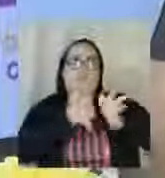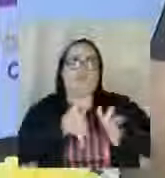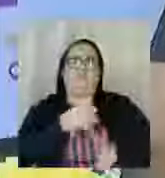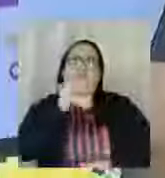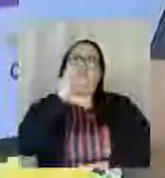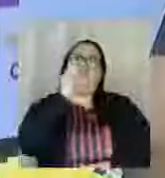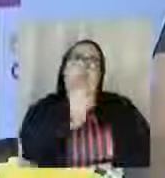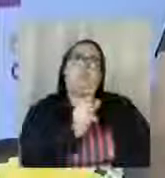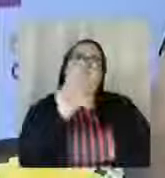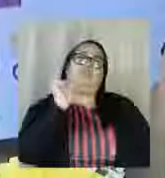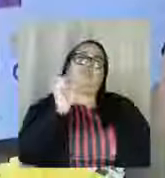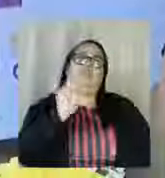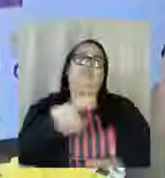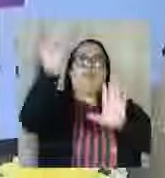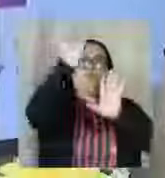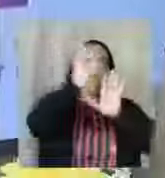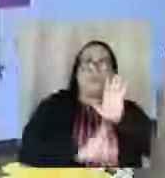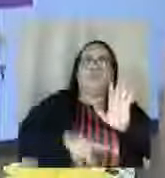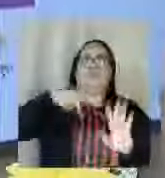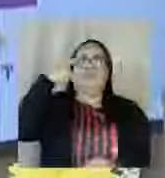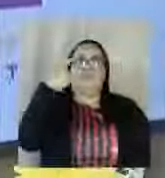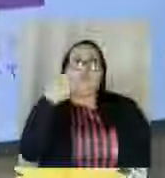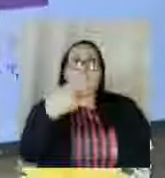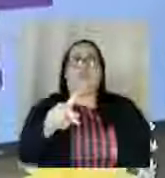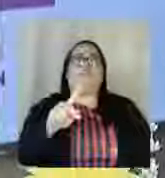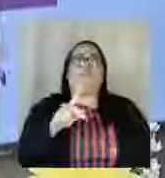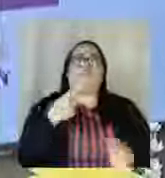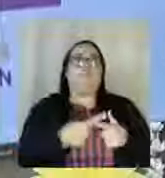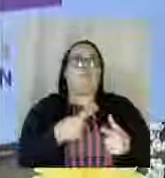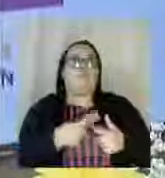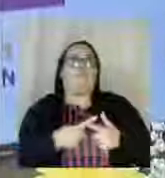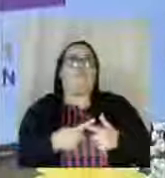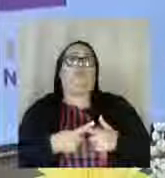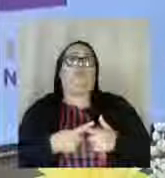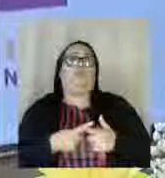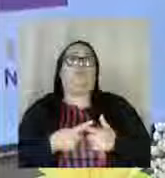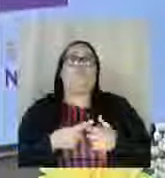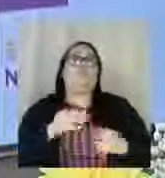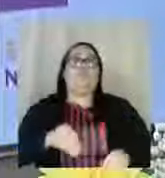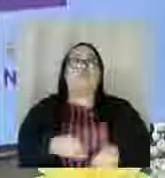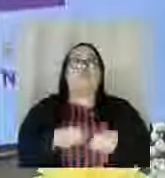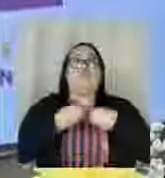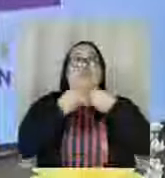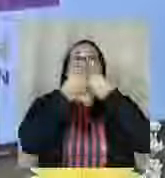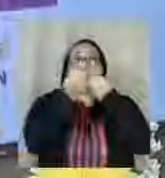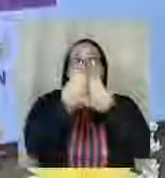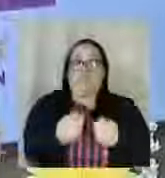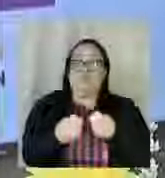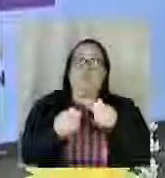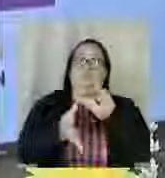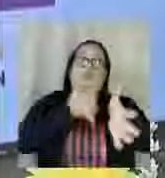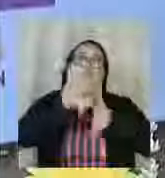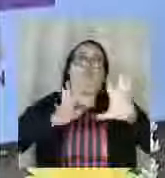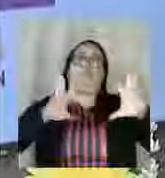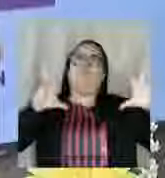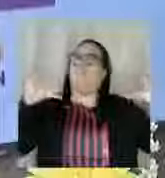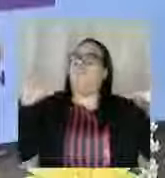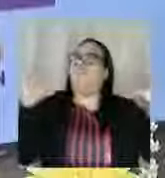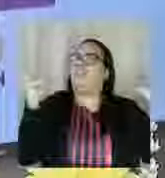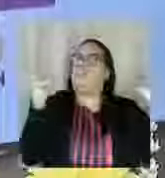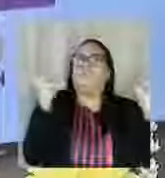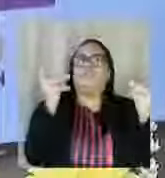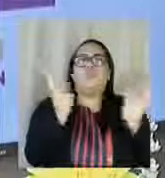a Libras é um direito deles, é porque tem que ser um serviço realmente oferecido em todas as